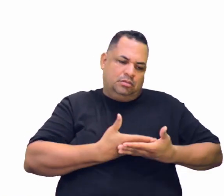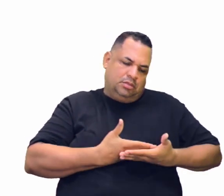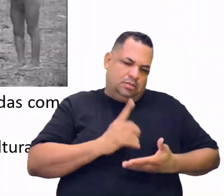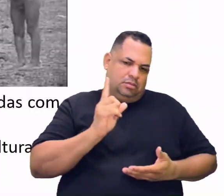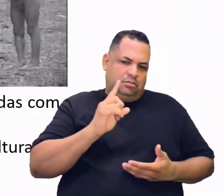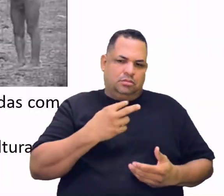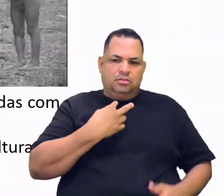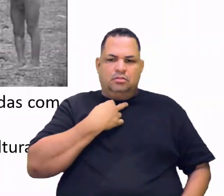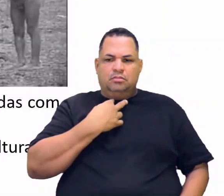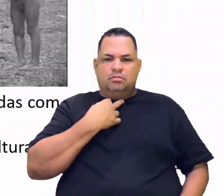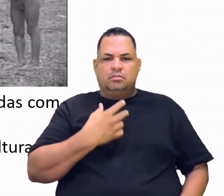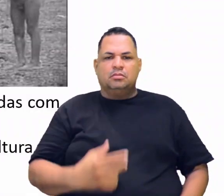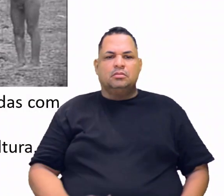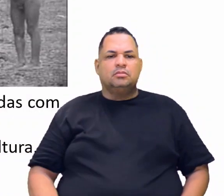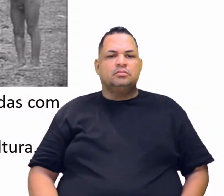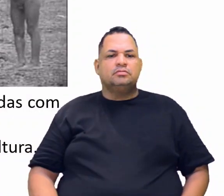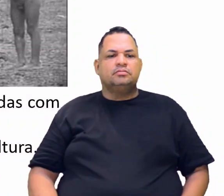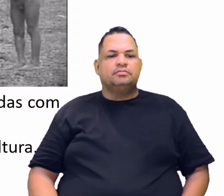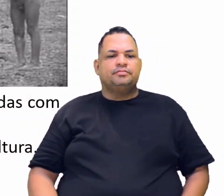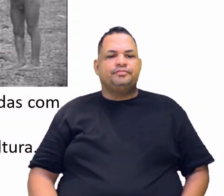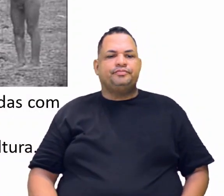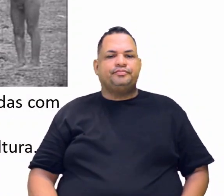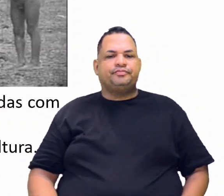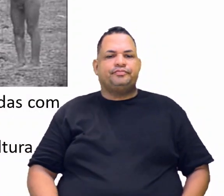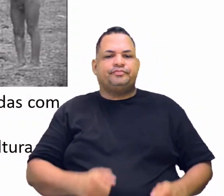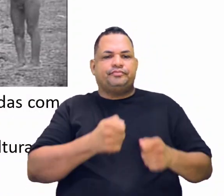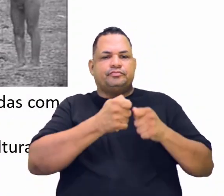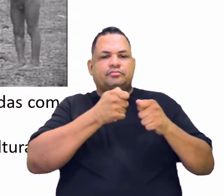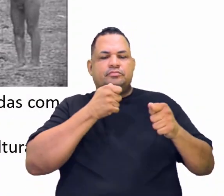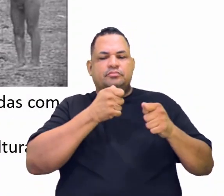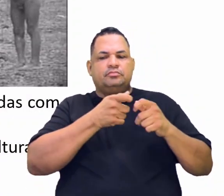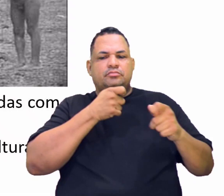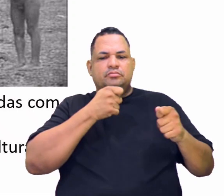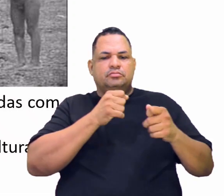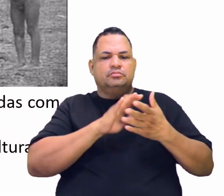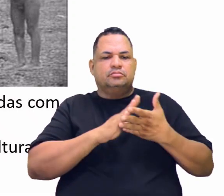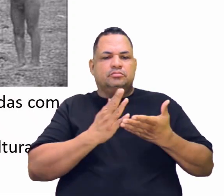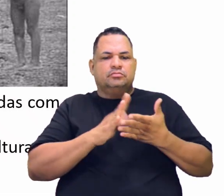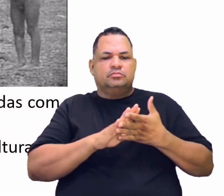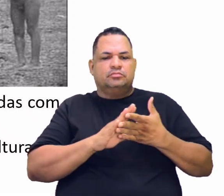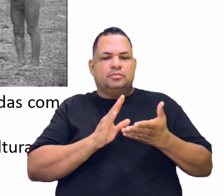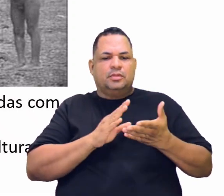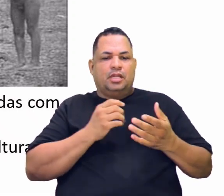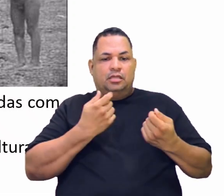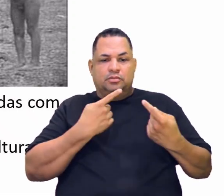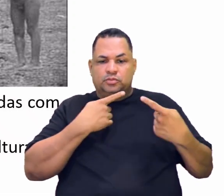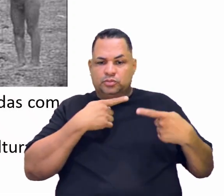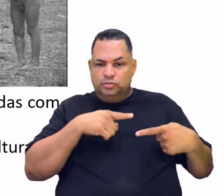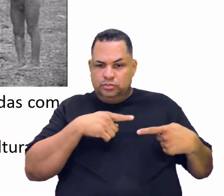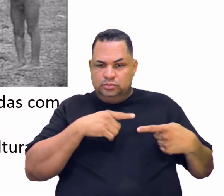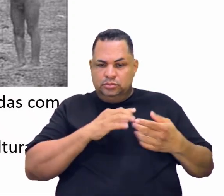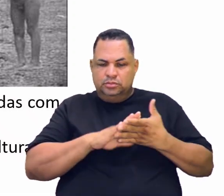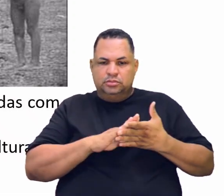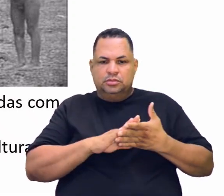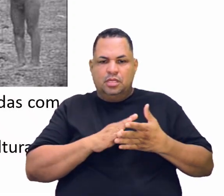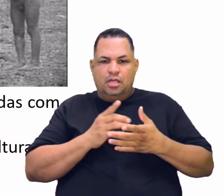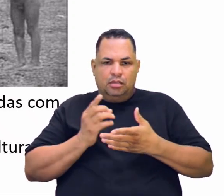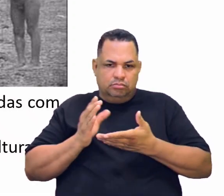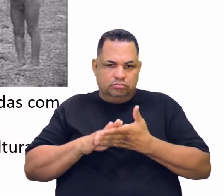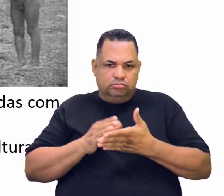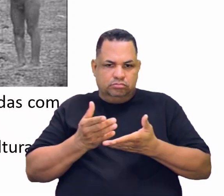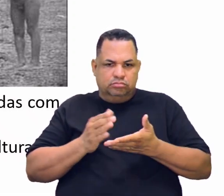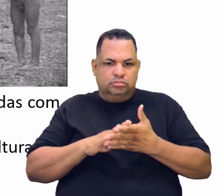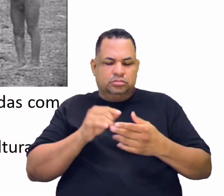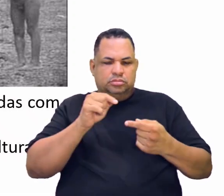deitado. Vejam, as flechas são armas para defesa e caça. São envenenadas